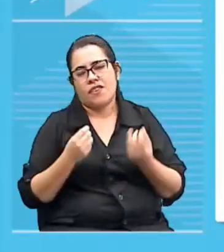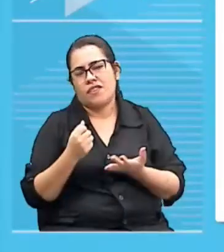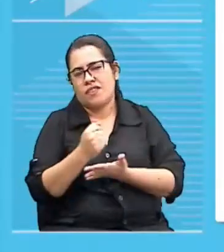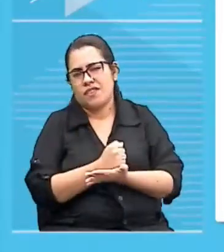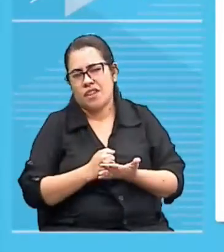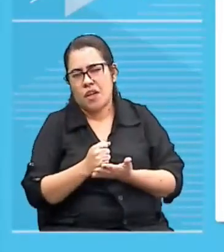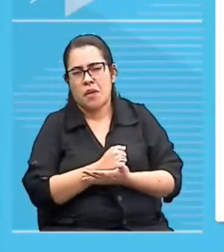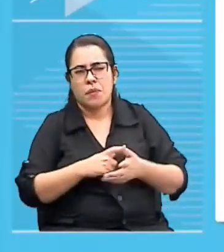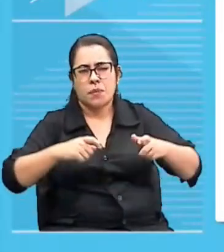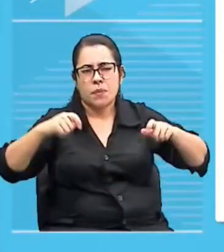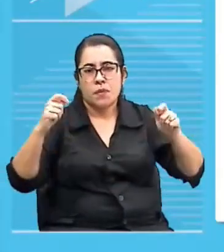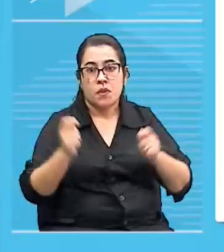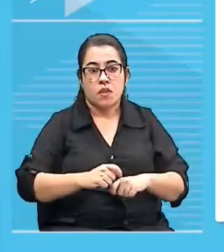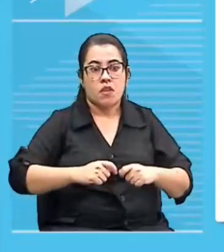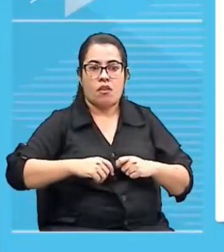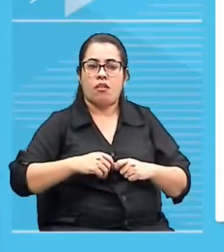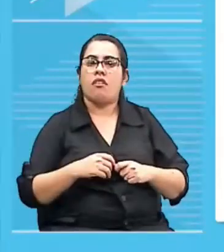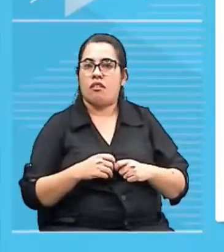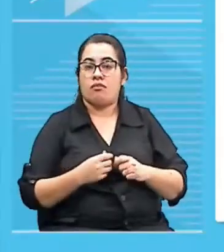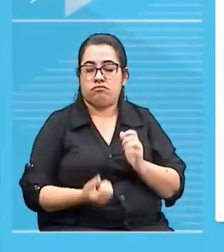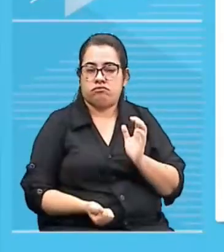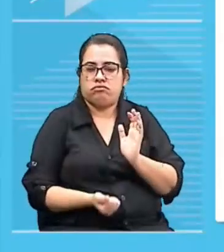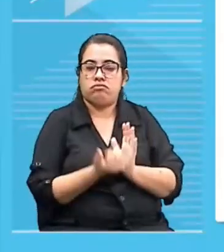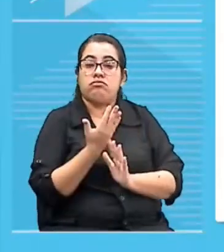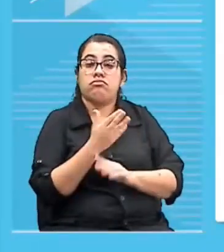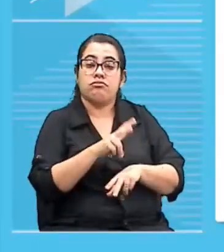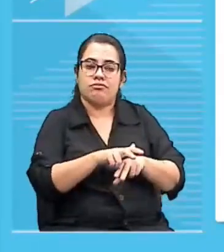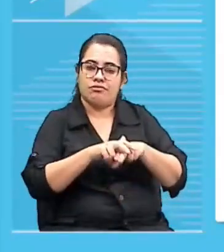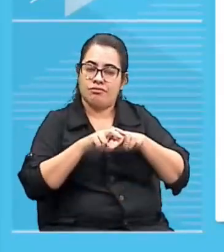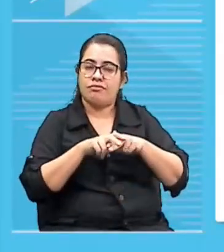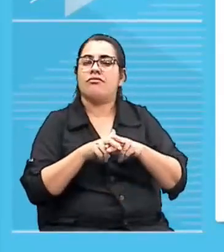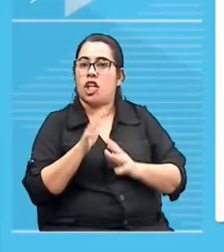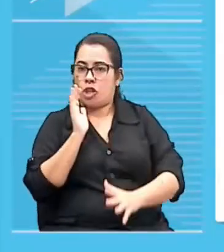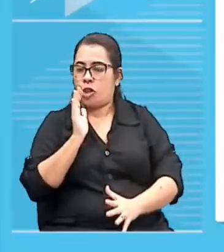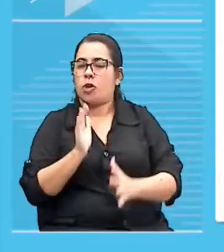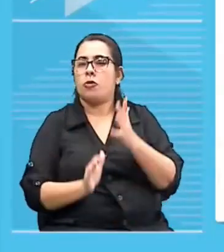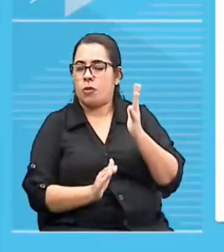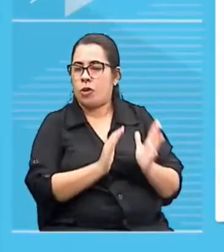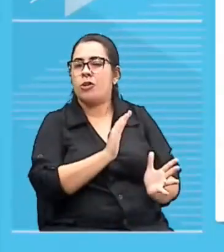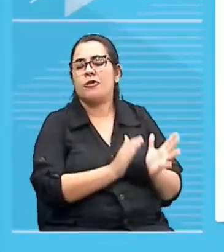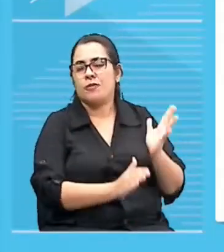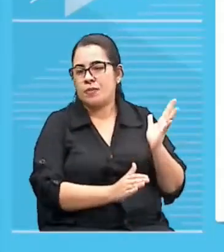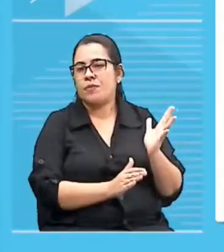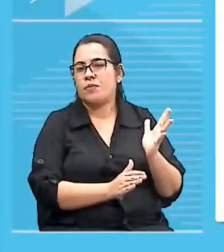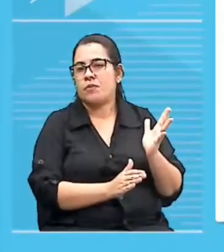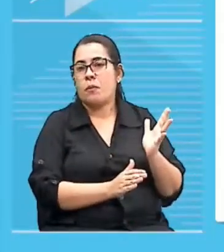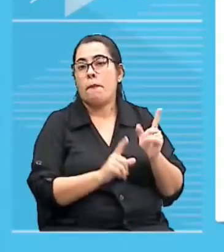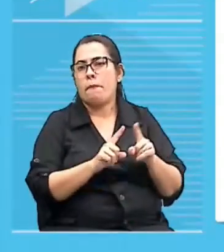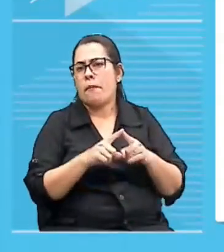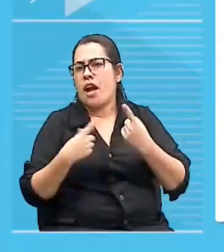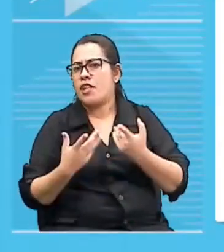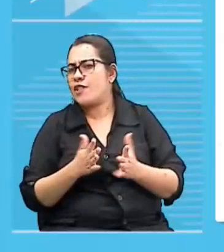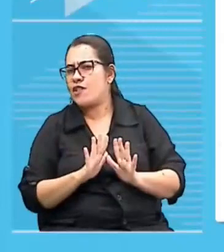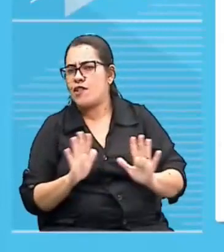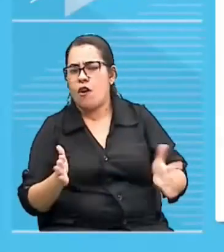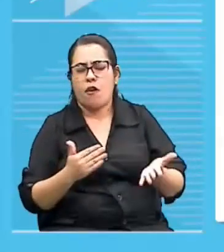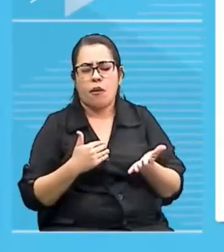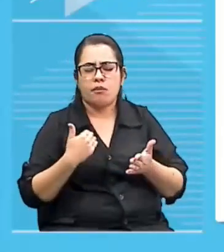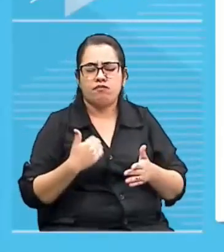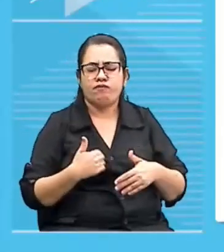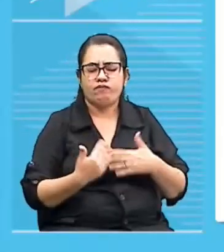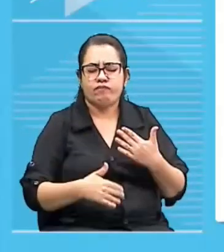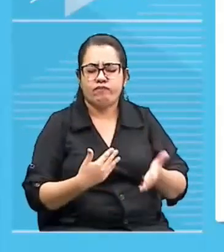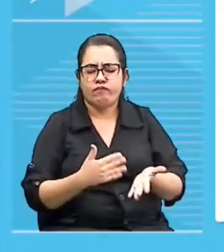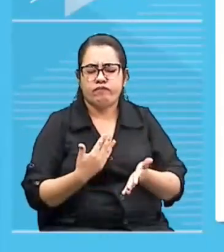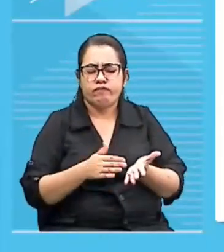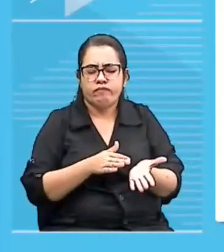só conseguiram ser desenvolvidos por conta da robótica. Não só no processo de produção, né, para